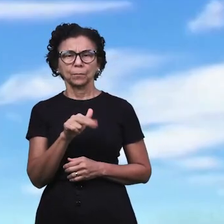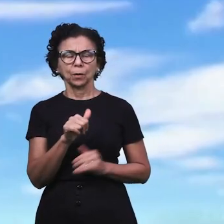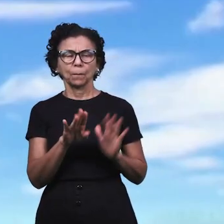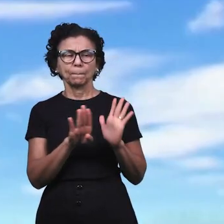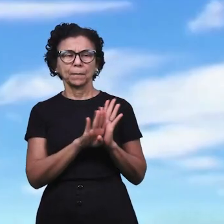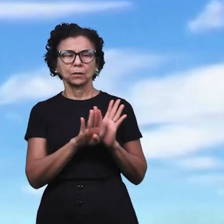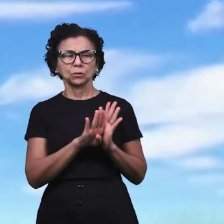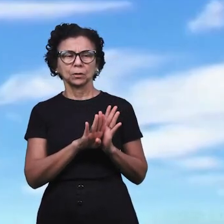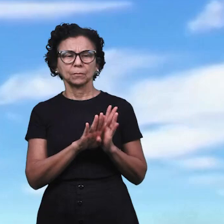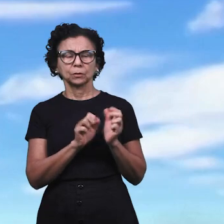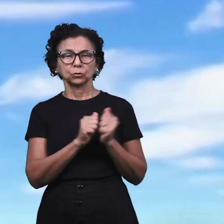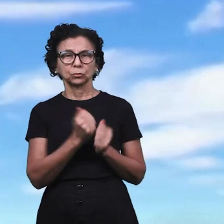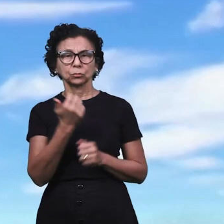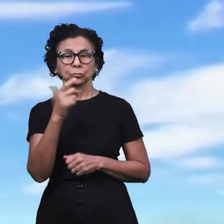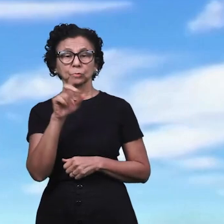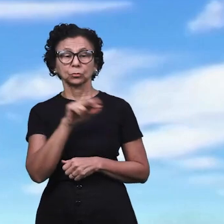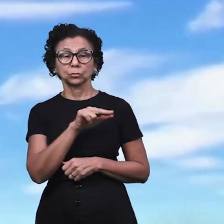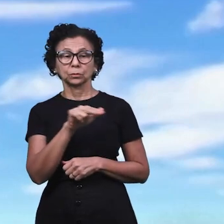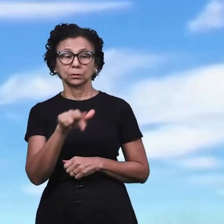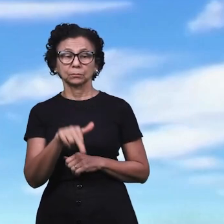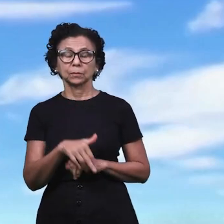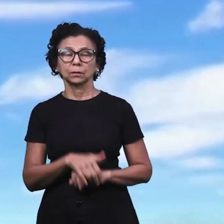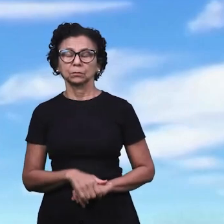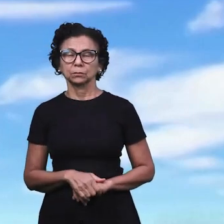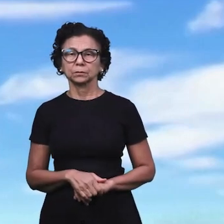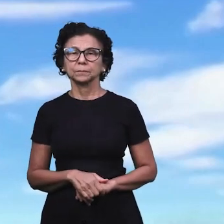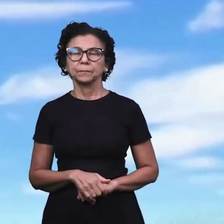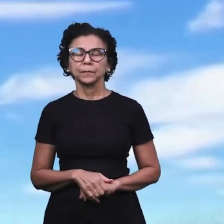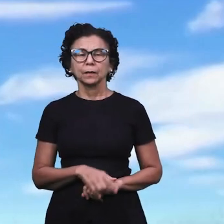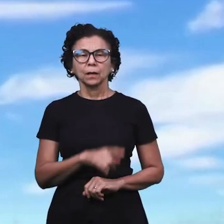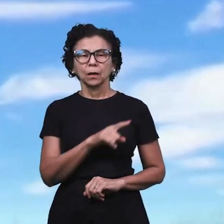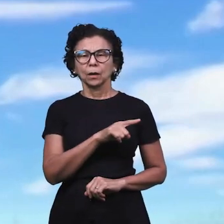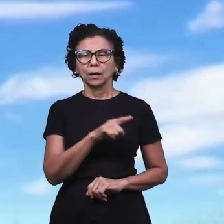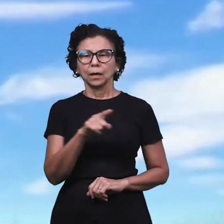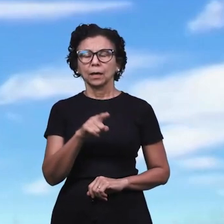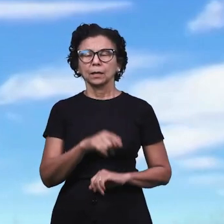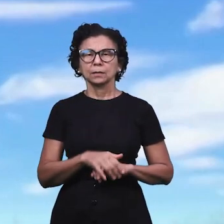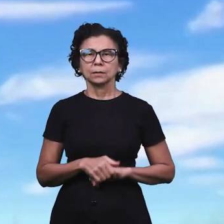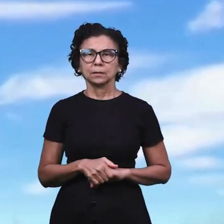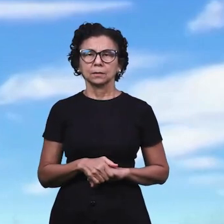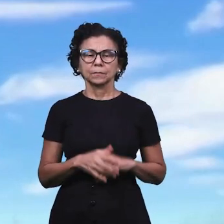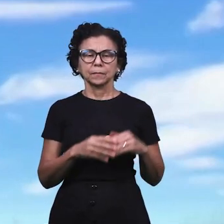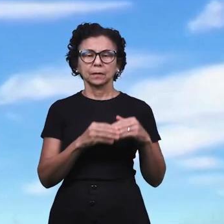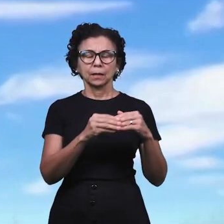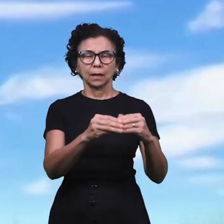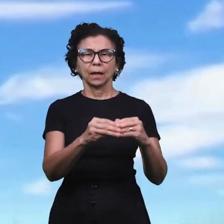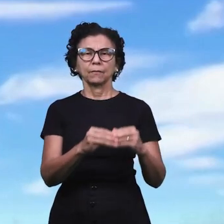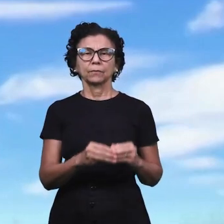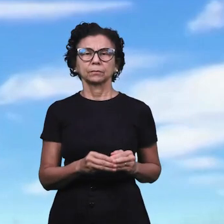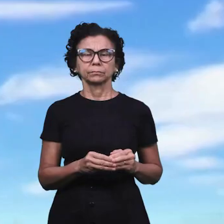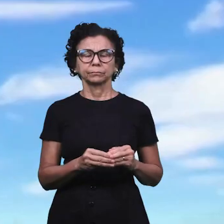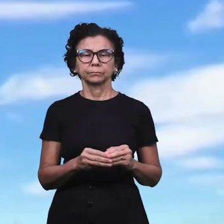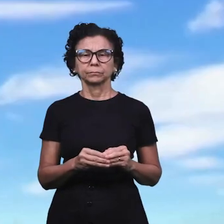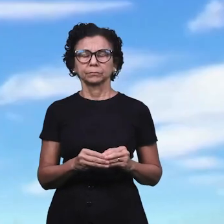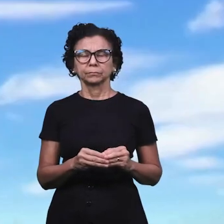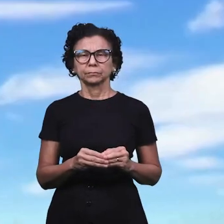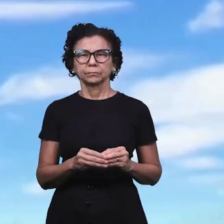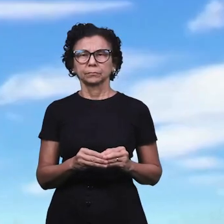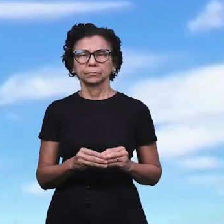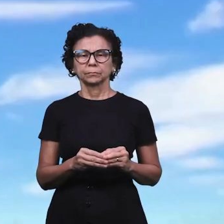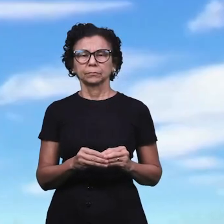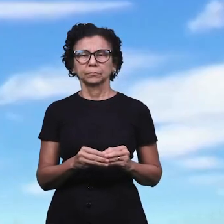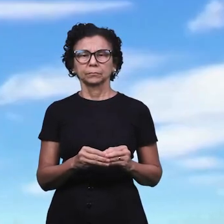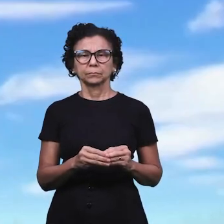ao que estava sobre a sua casa: leva estes varões à casa e mata reses e prepara tudo, porque